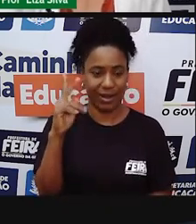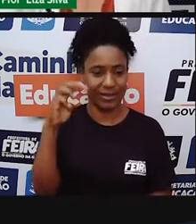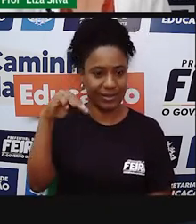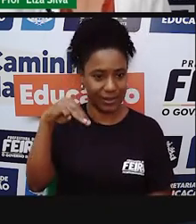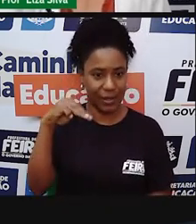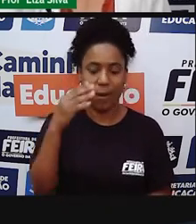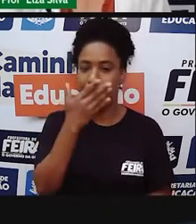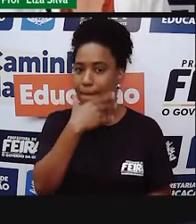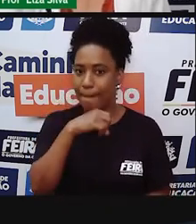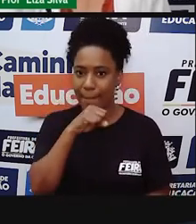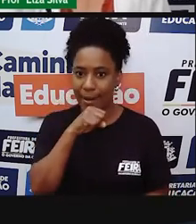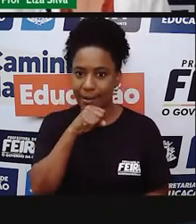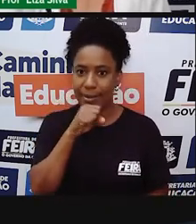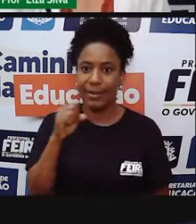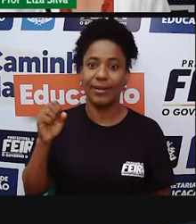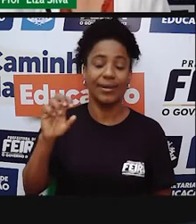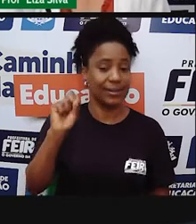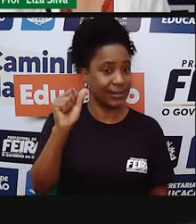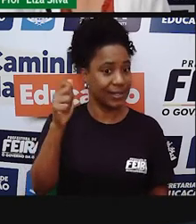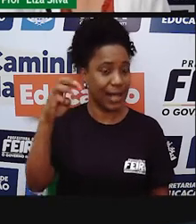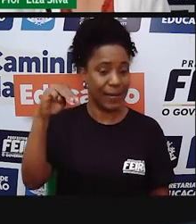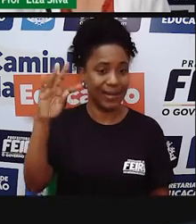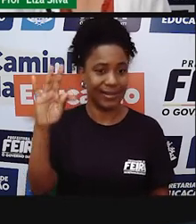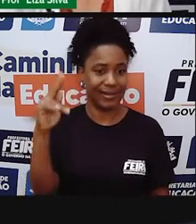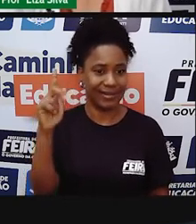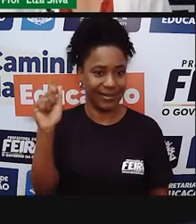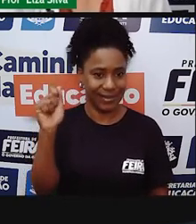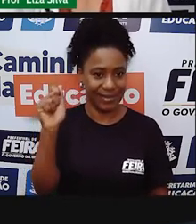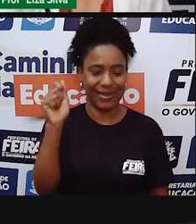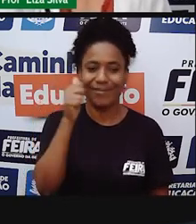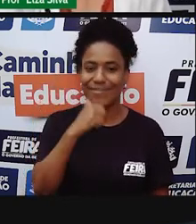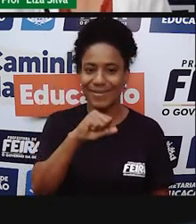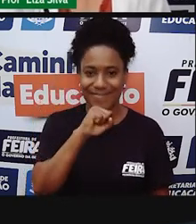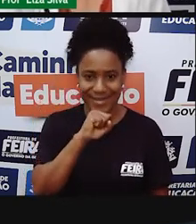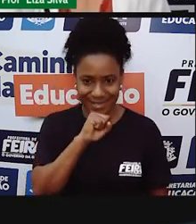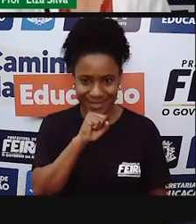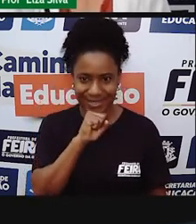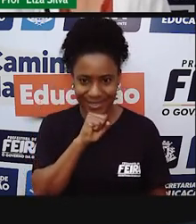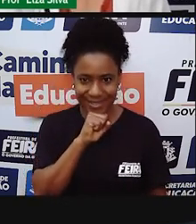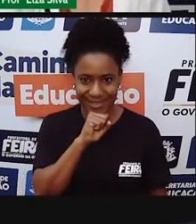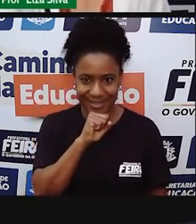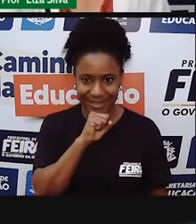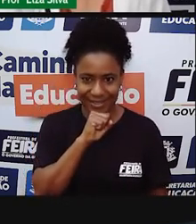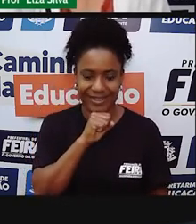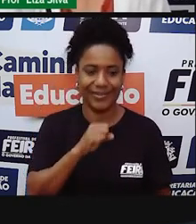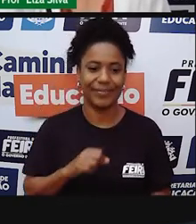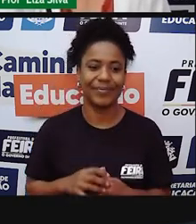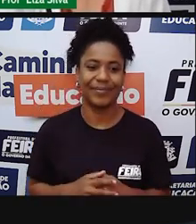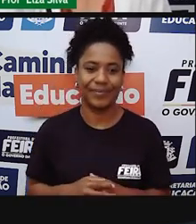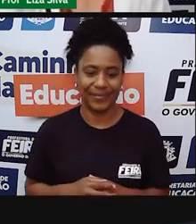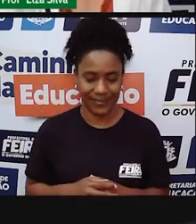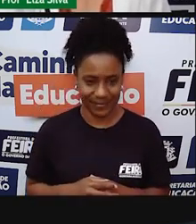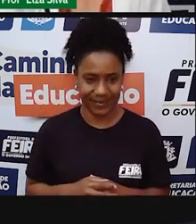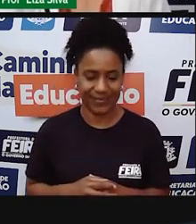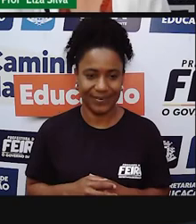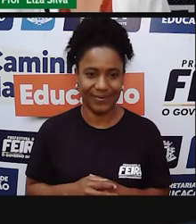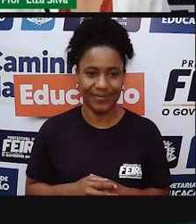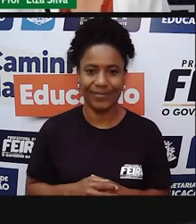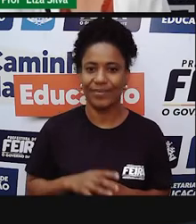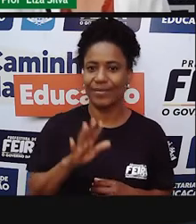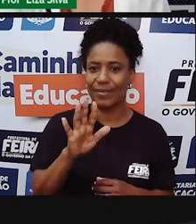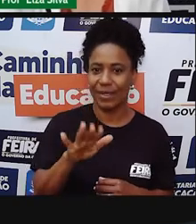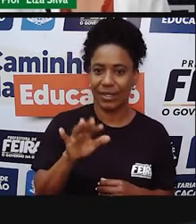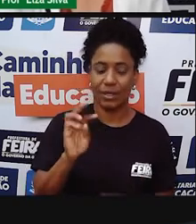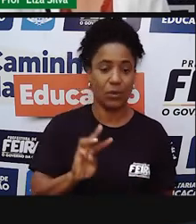William and Samantha are Alex's parents, ok? Então, William